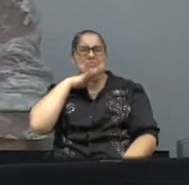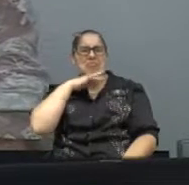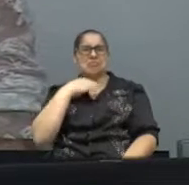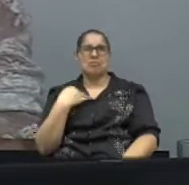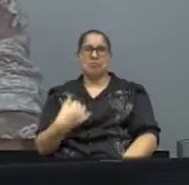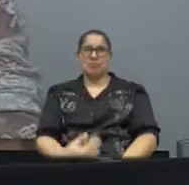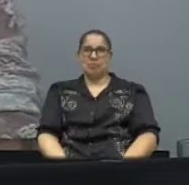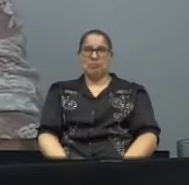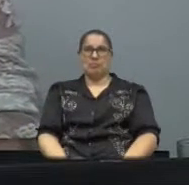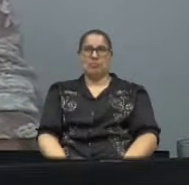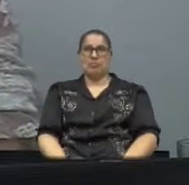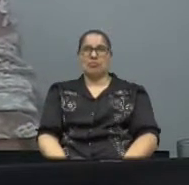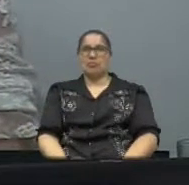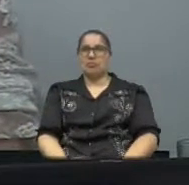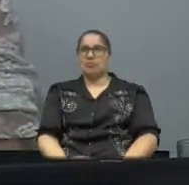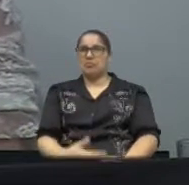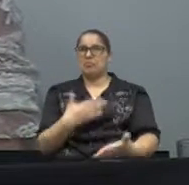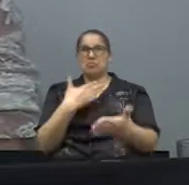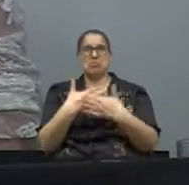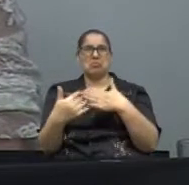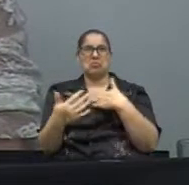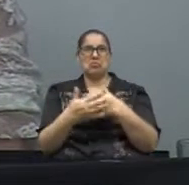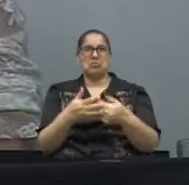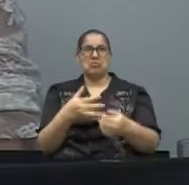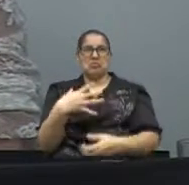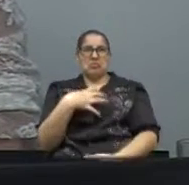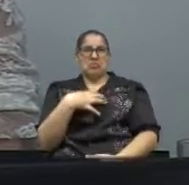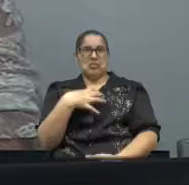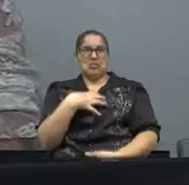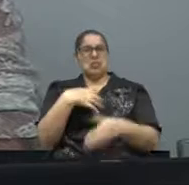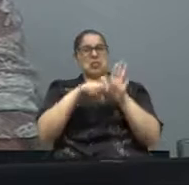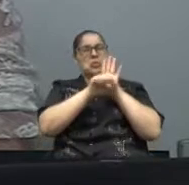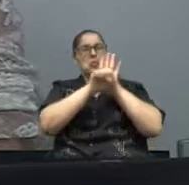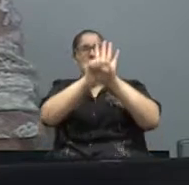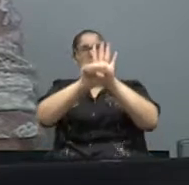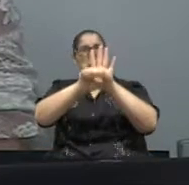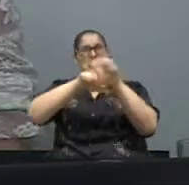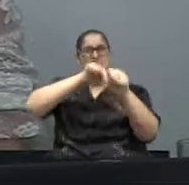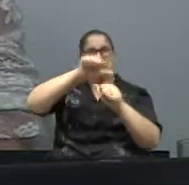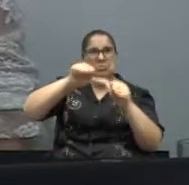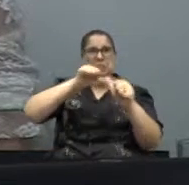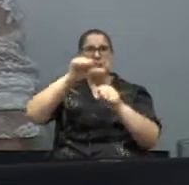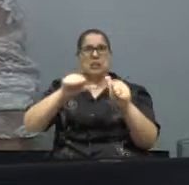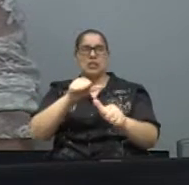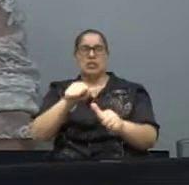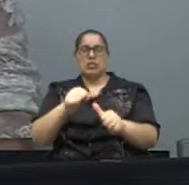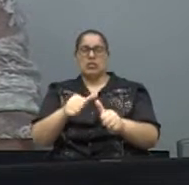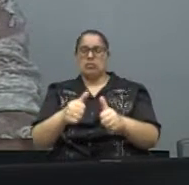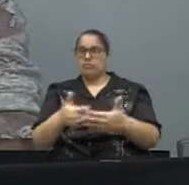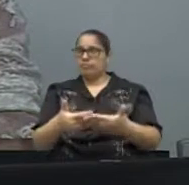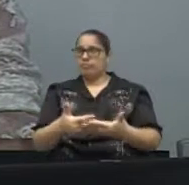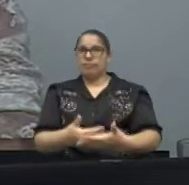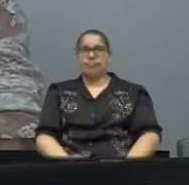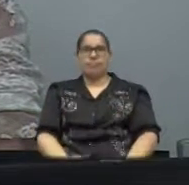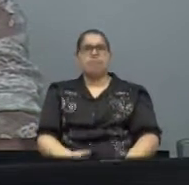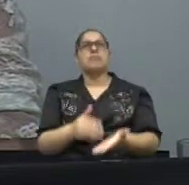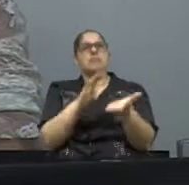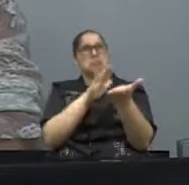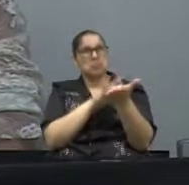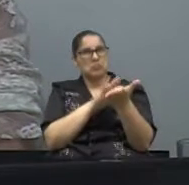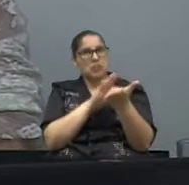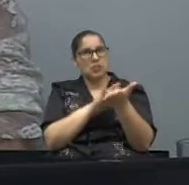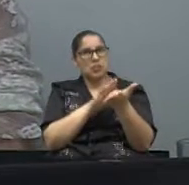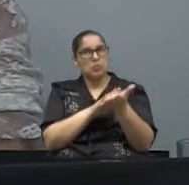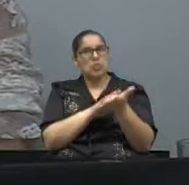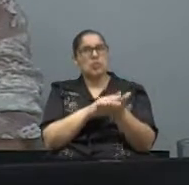própria igreja, da forma que foi colocada. Então, eu parabenizo você por esse ato, por essa moção. E o meu voto